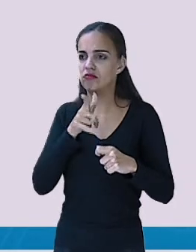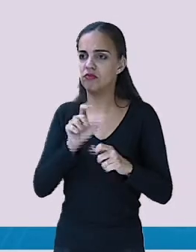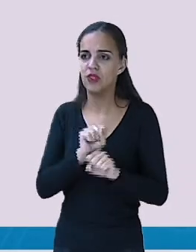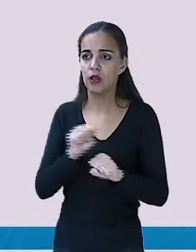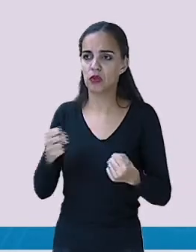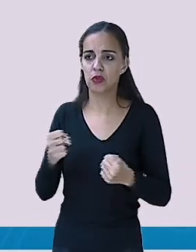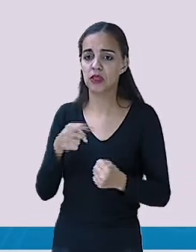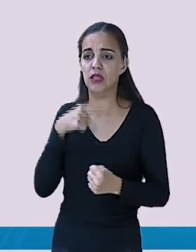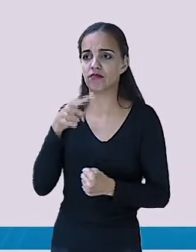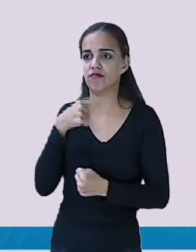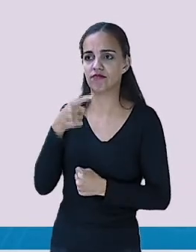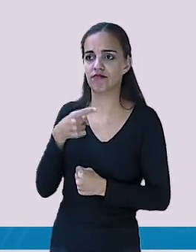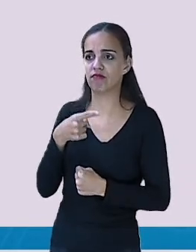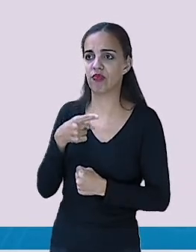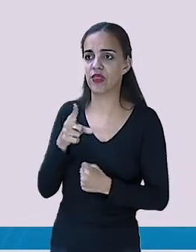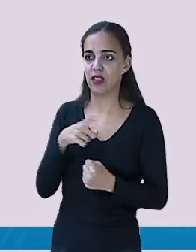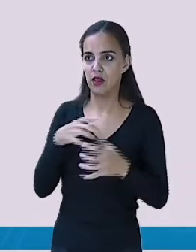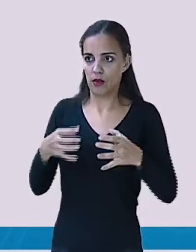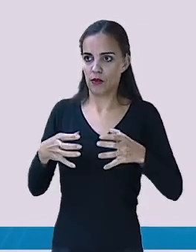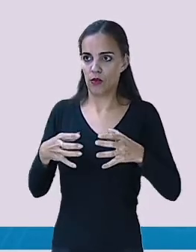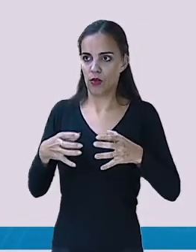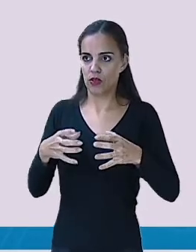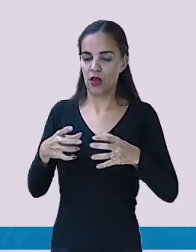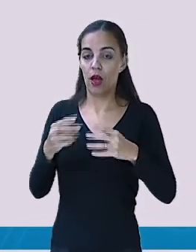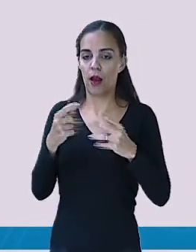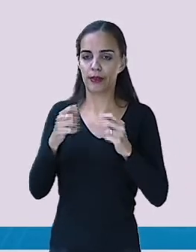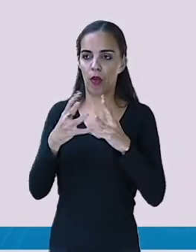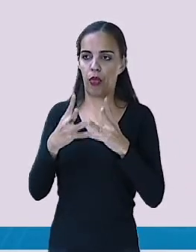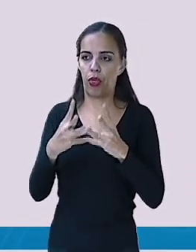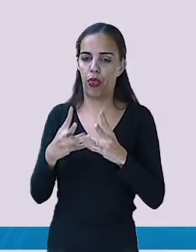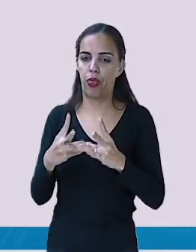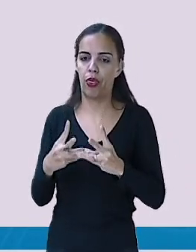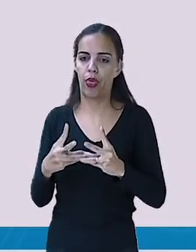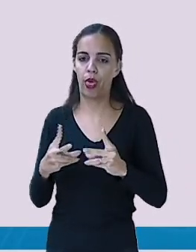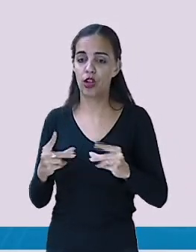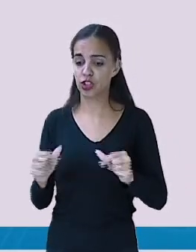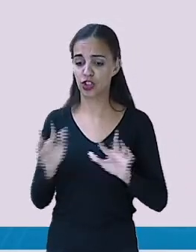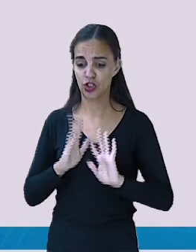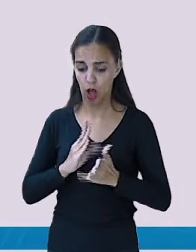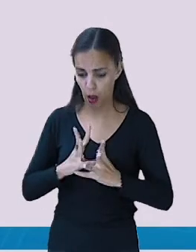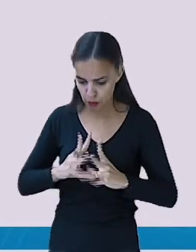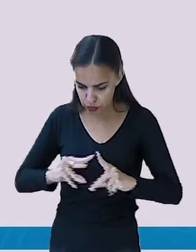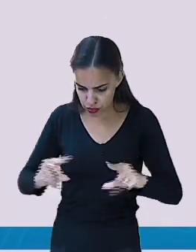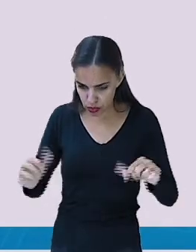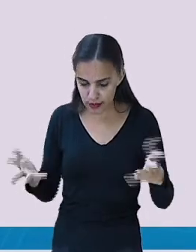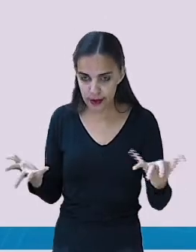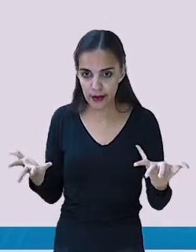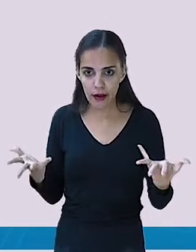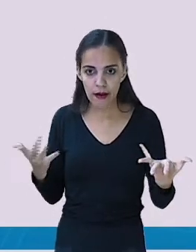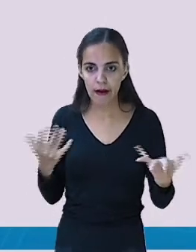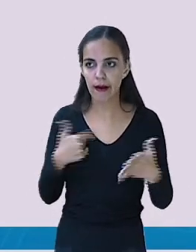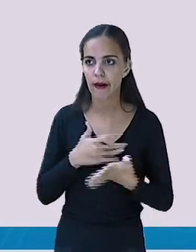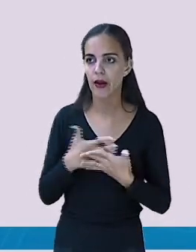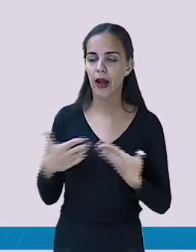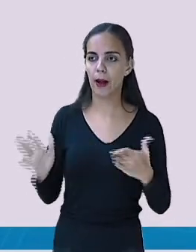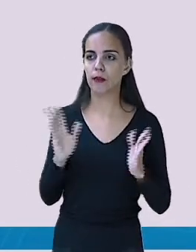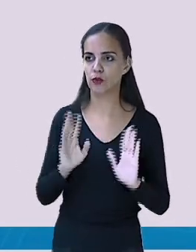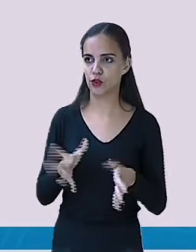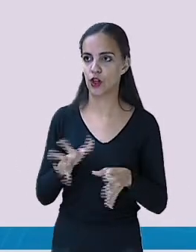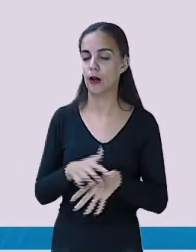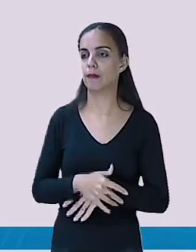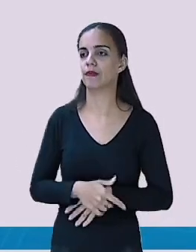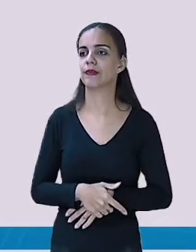não pode mais ser decomposta não pode ser mais reduzida já chegou na sua forma mais